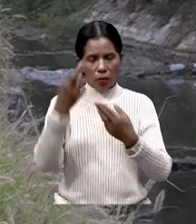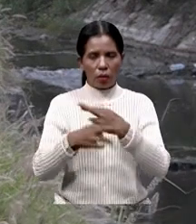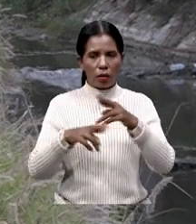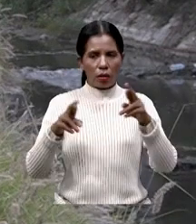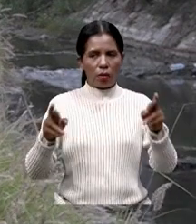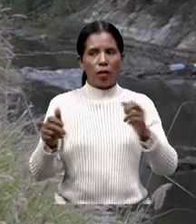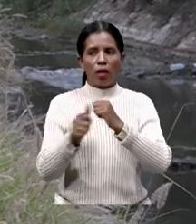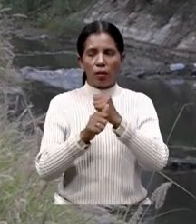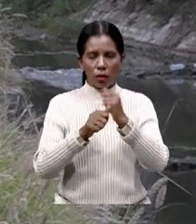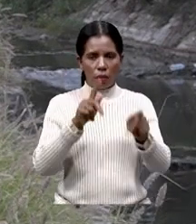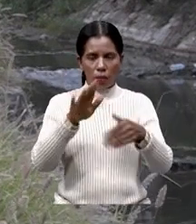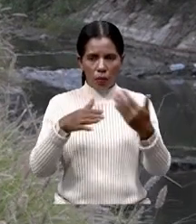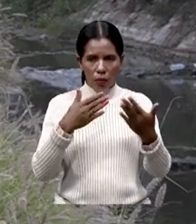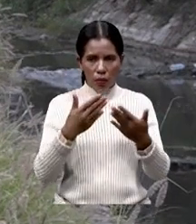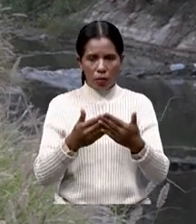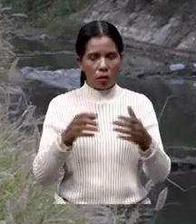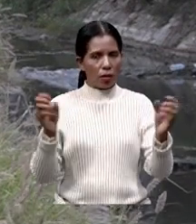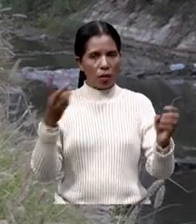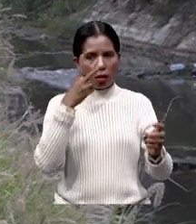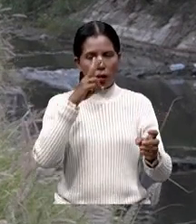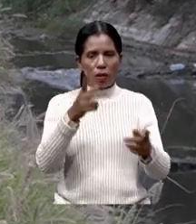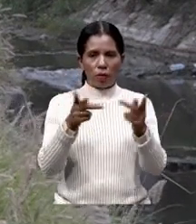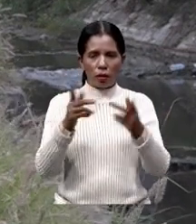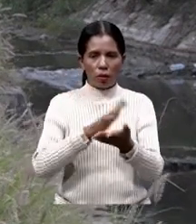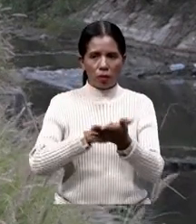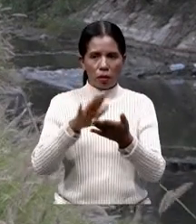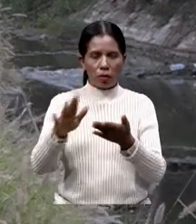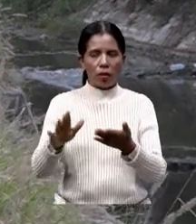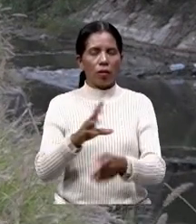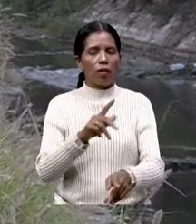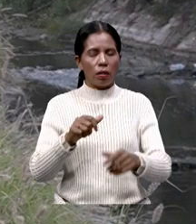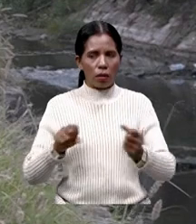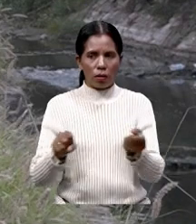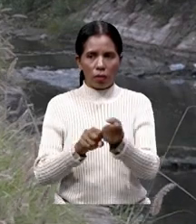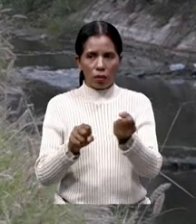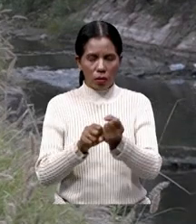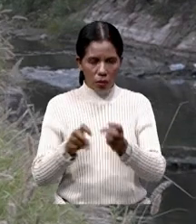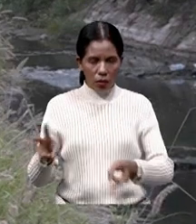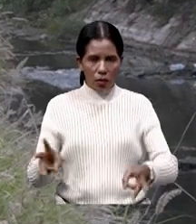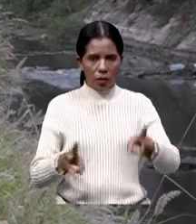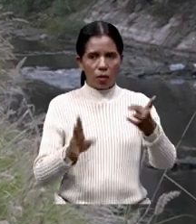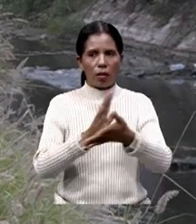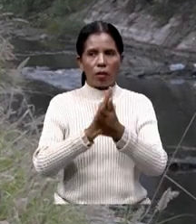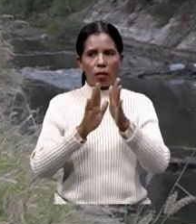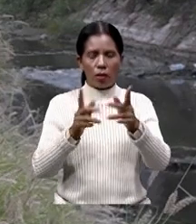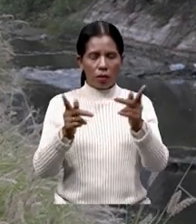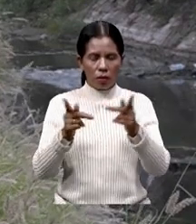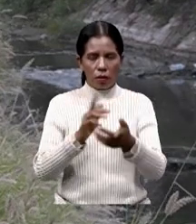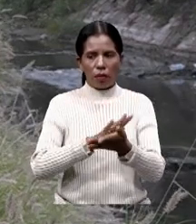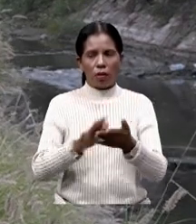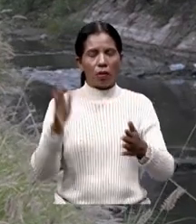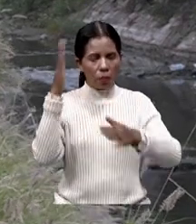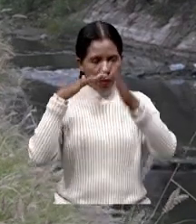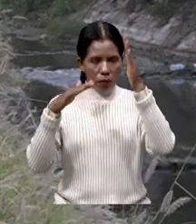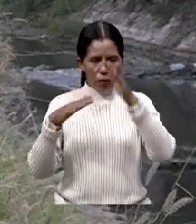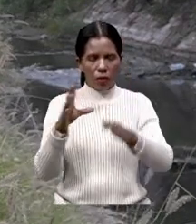ação humana nian nebela conserva ambiente, no ação ne contribui para estraga estabilidade ambiental. O problema